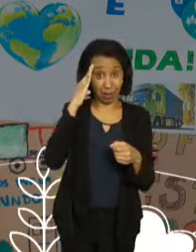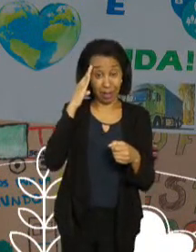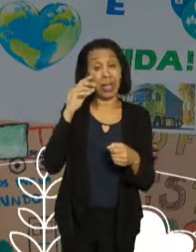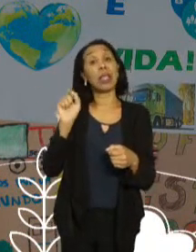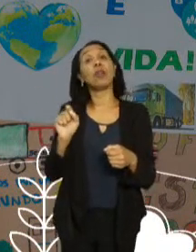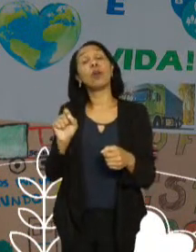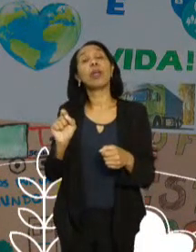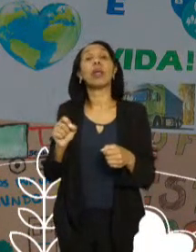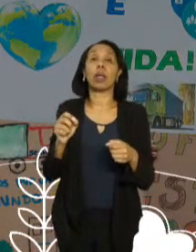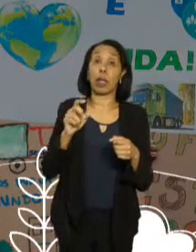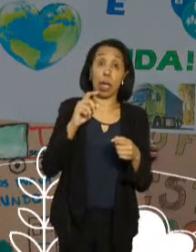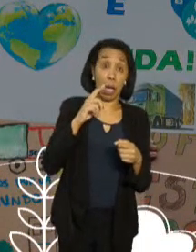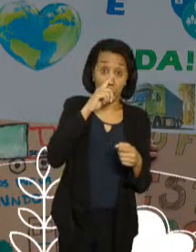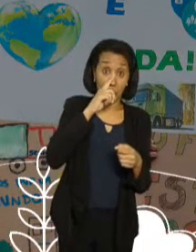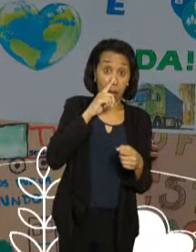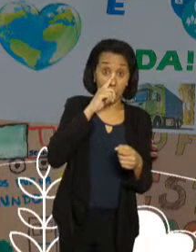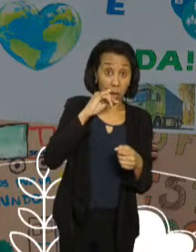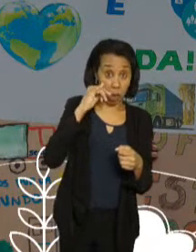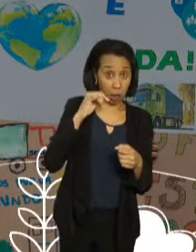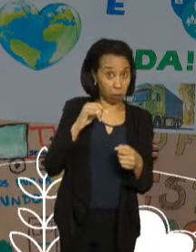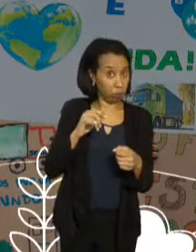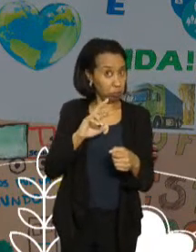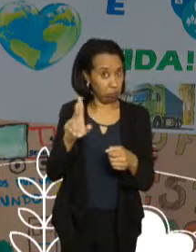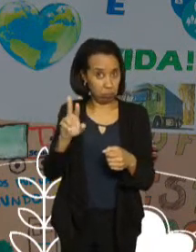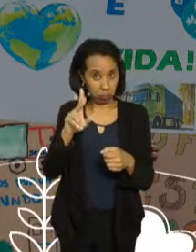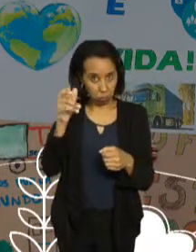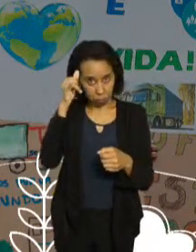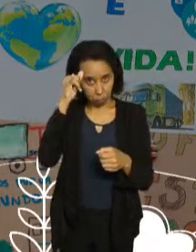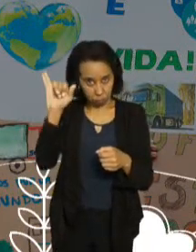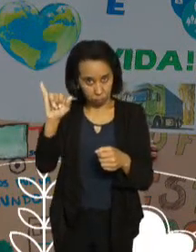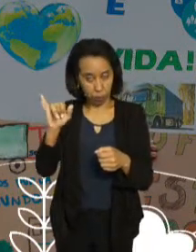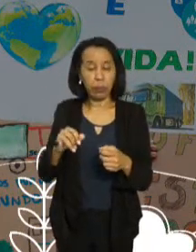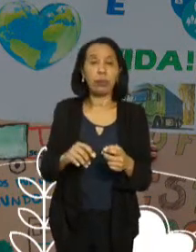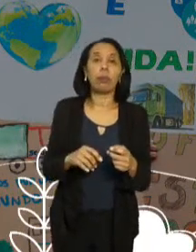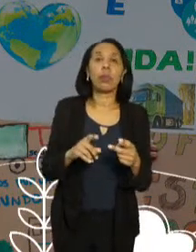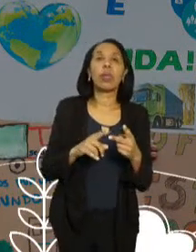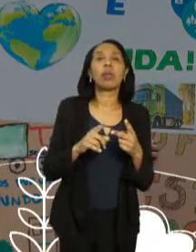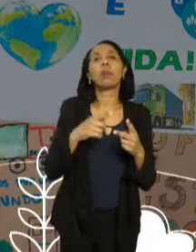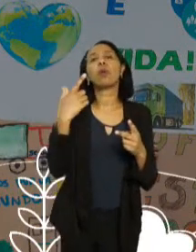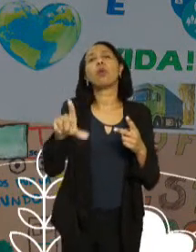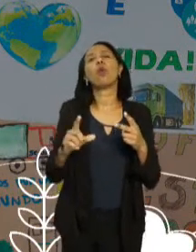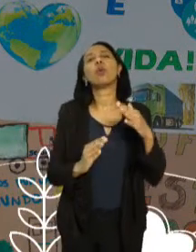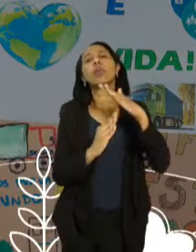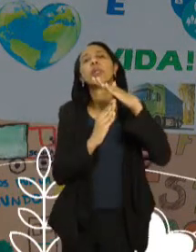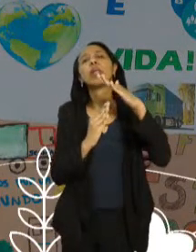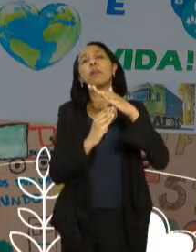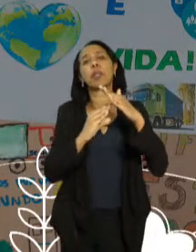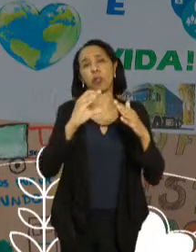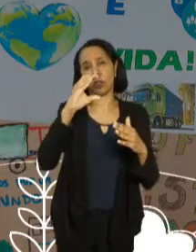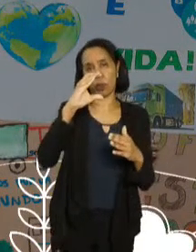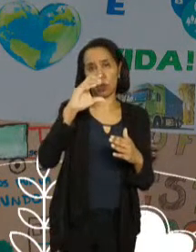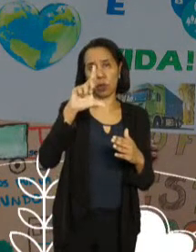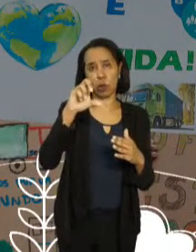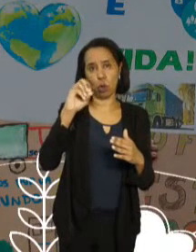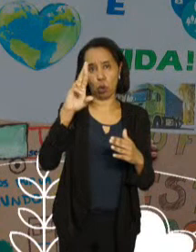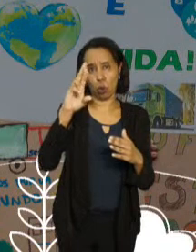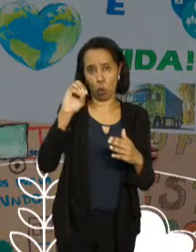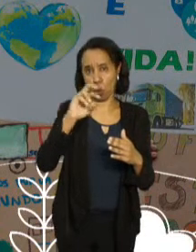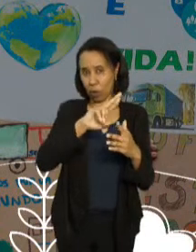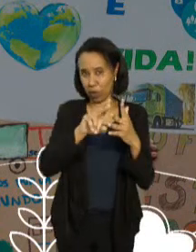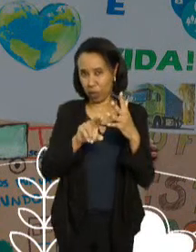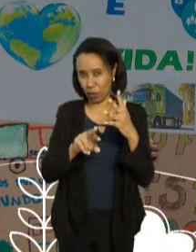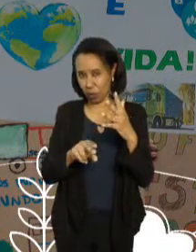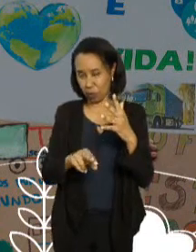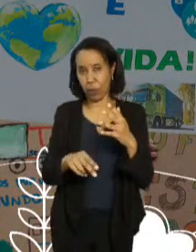os não perigosos, né, e nós vamos ter aí os limites estabelecidos, inclusive de cloro e de líquidos livres nesses